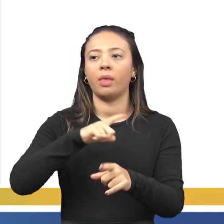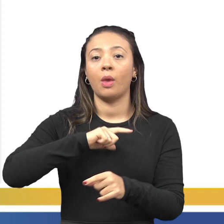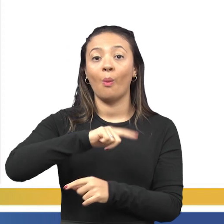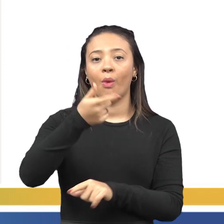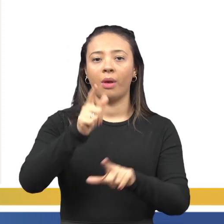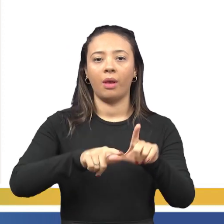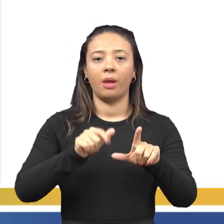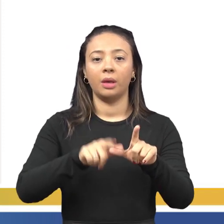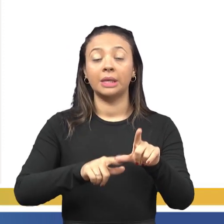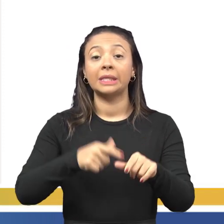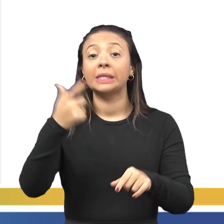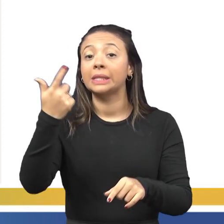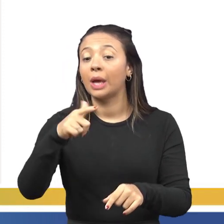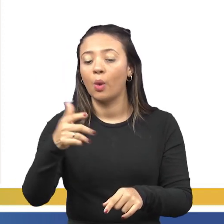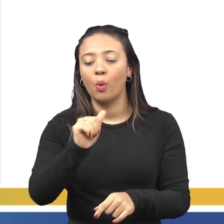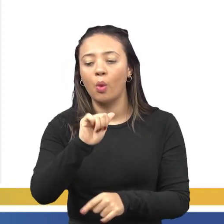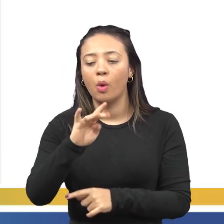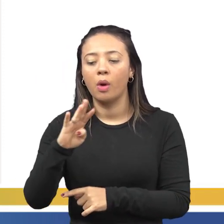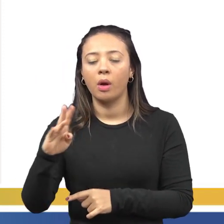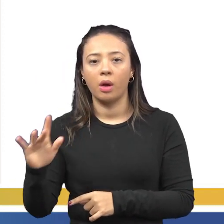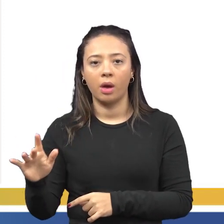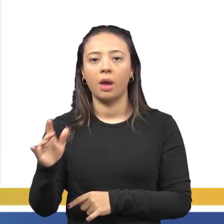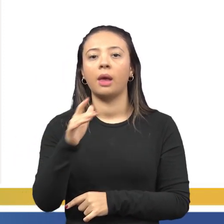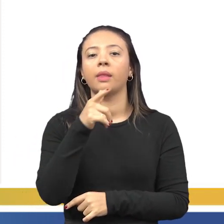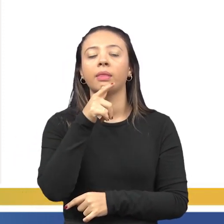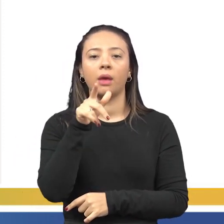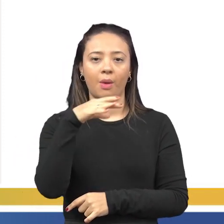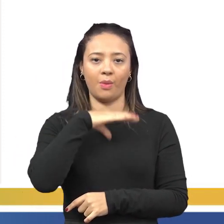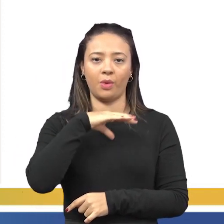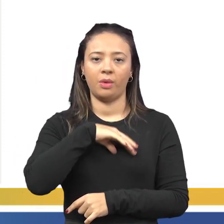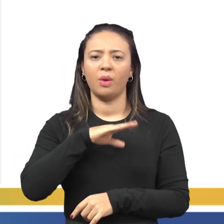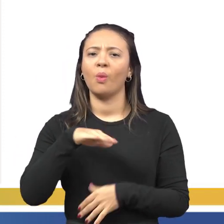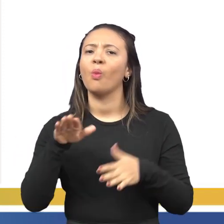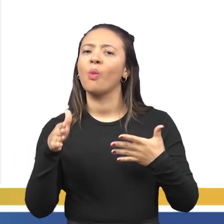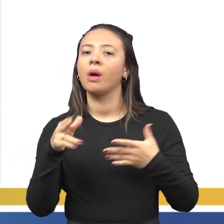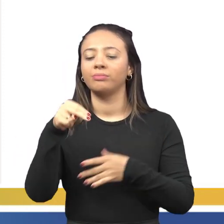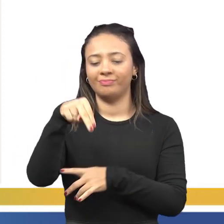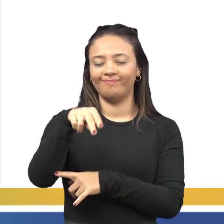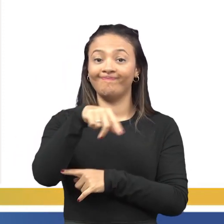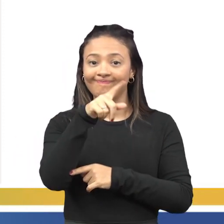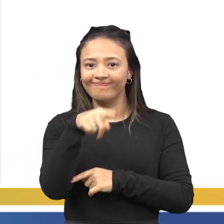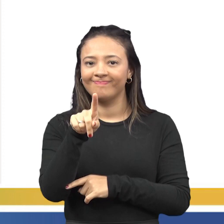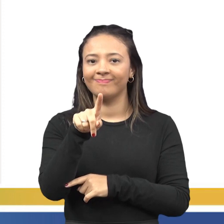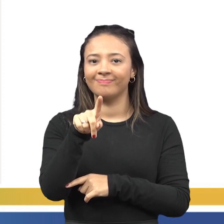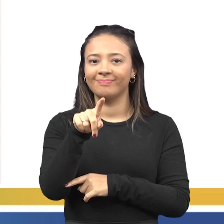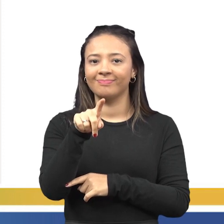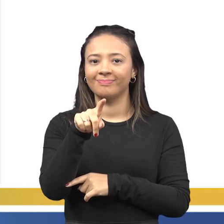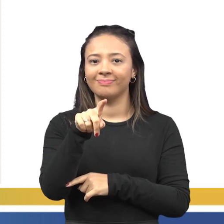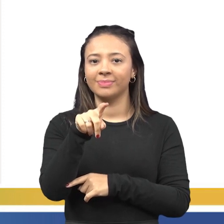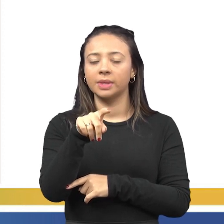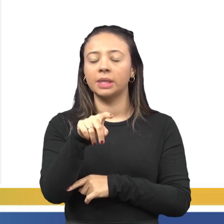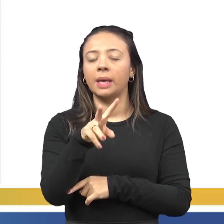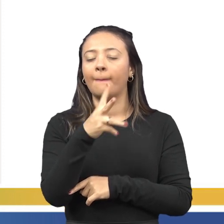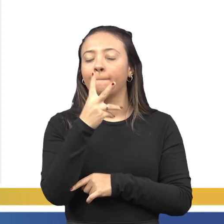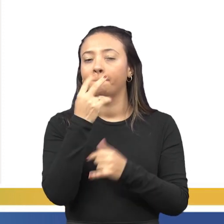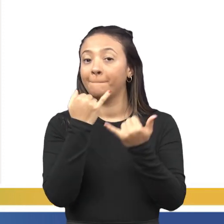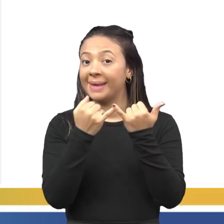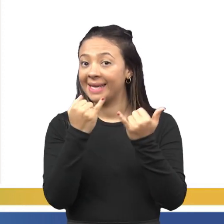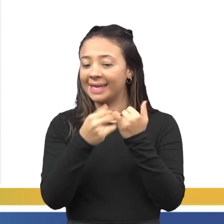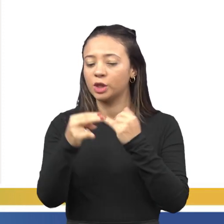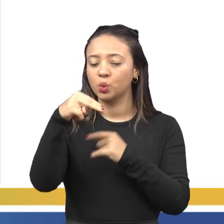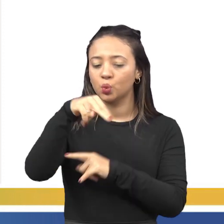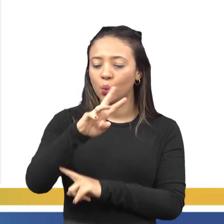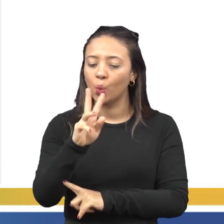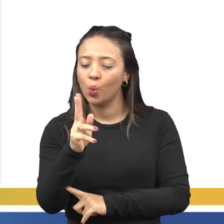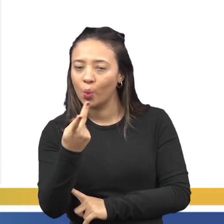no alfabeto da língua portuguesa, que é o N. E esse N se pronuncia igual ao NH do português, como